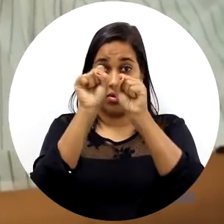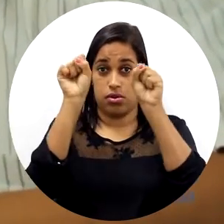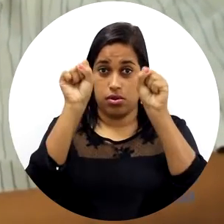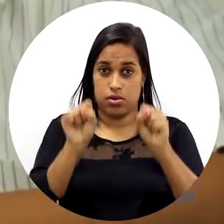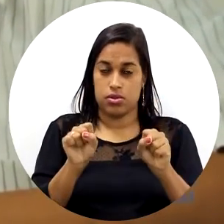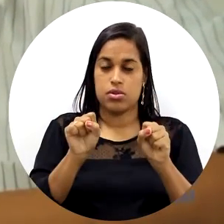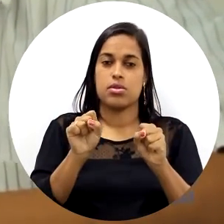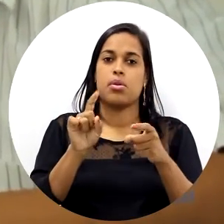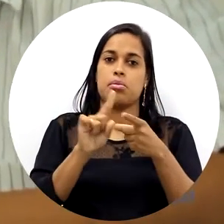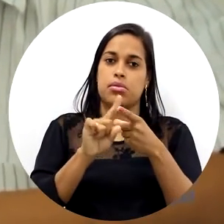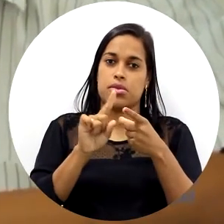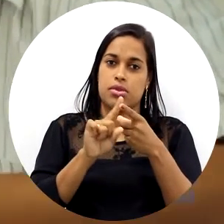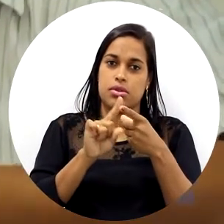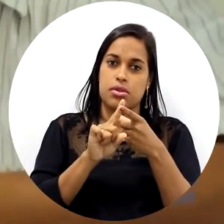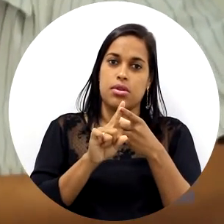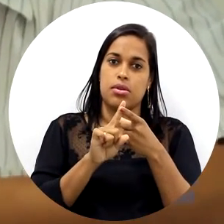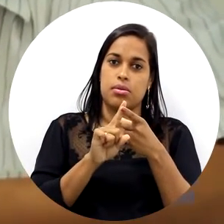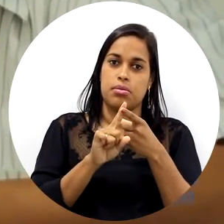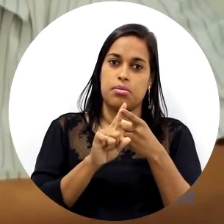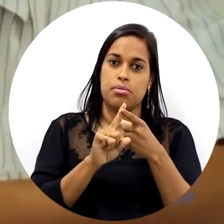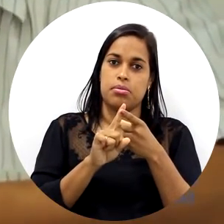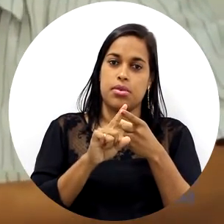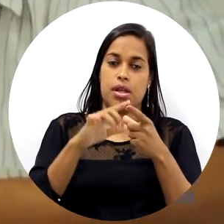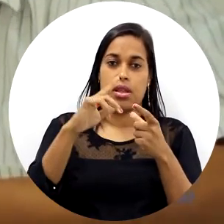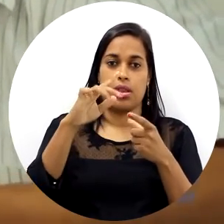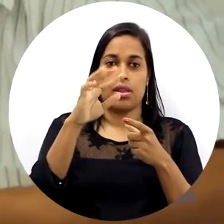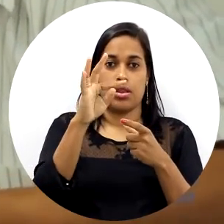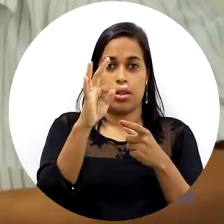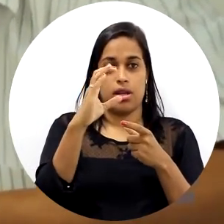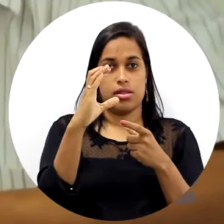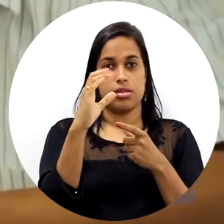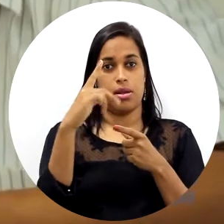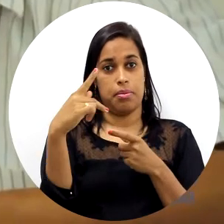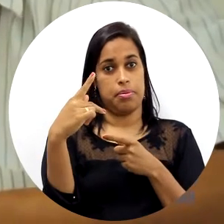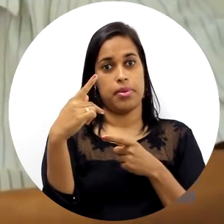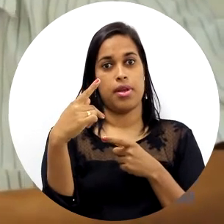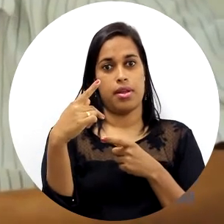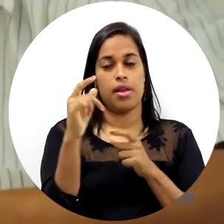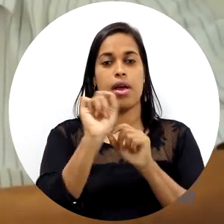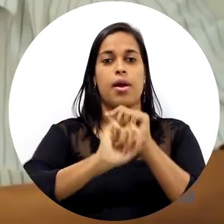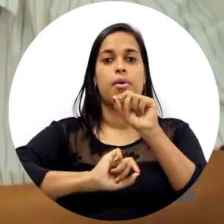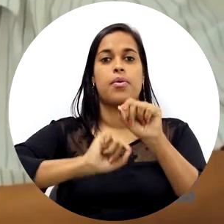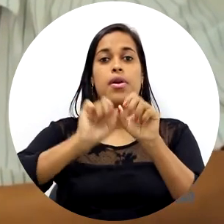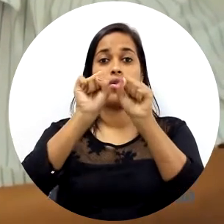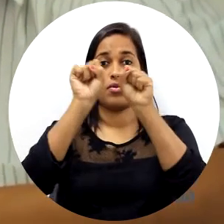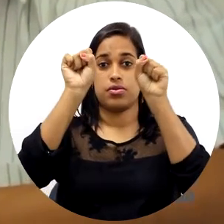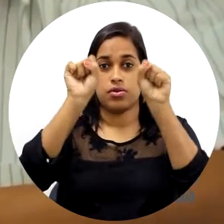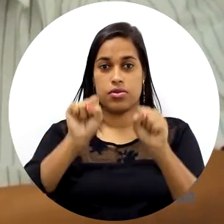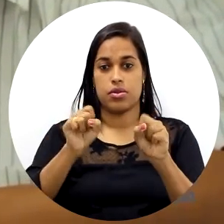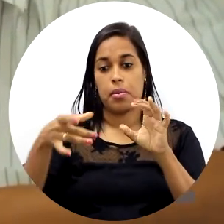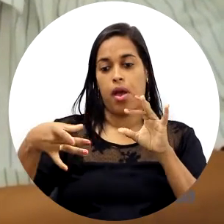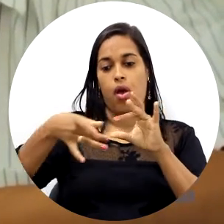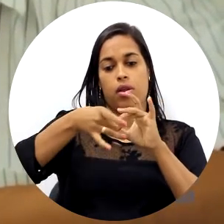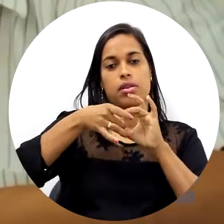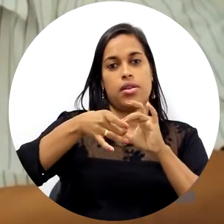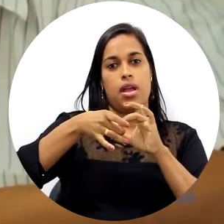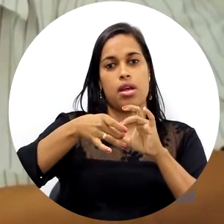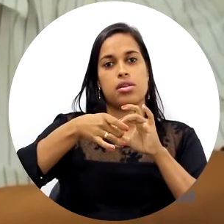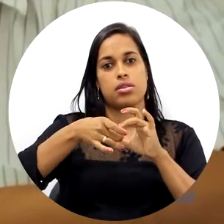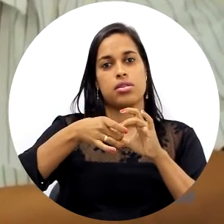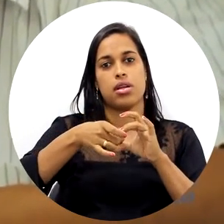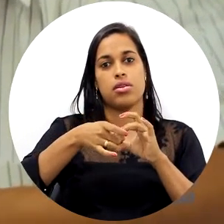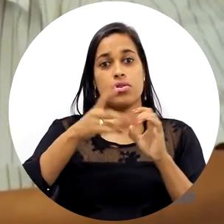Outro sistema de padronização, a gente falou do padrão TCP, é o modelo OSI, que é o padrão de sistemas